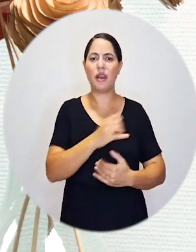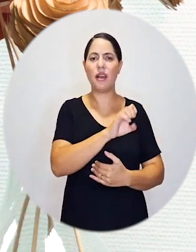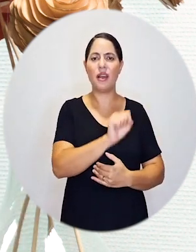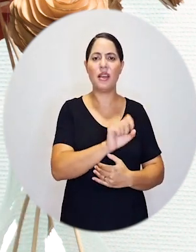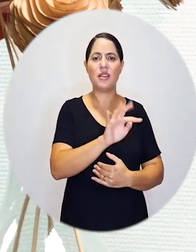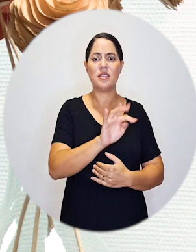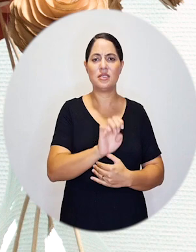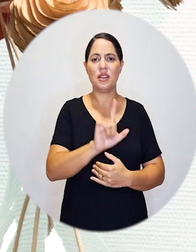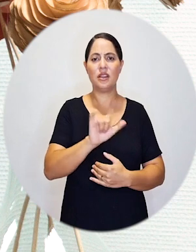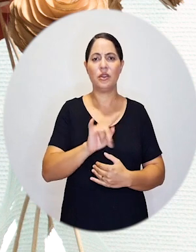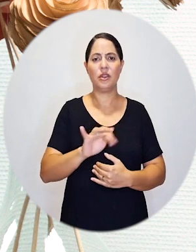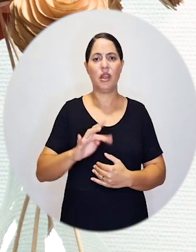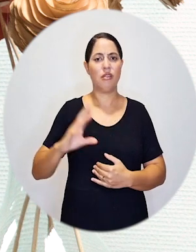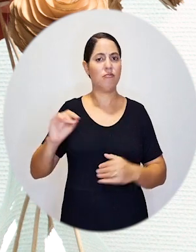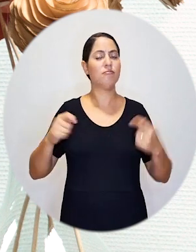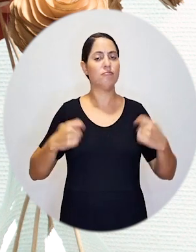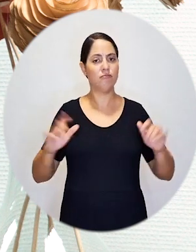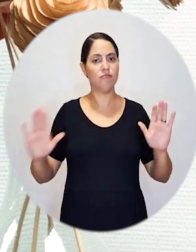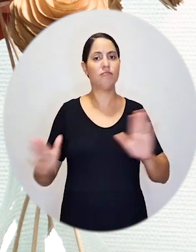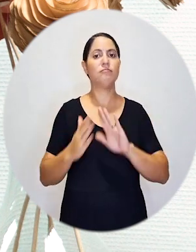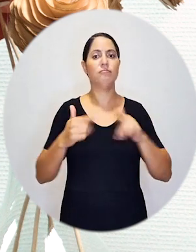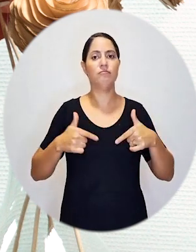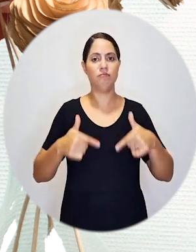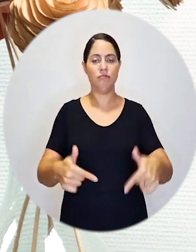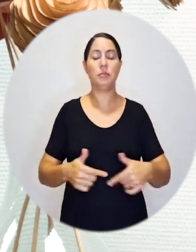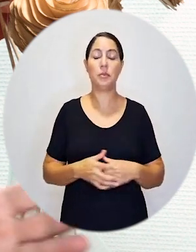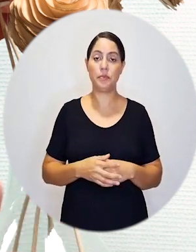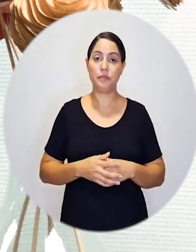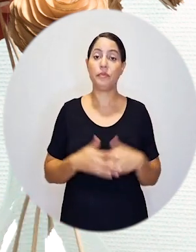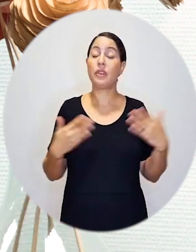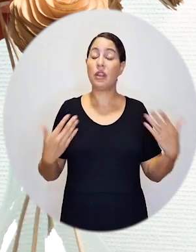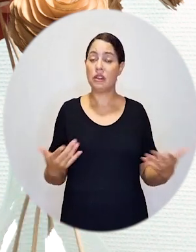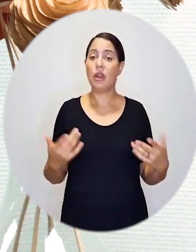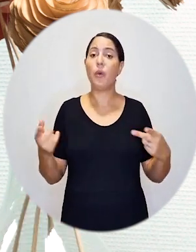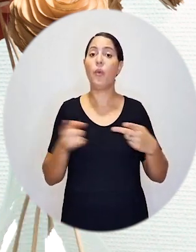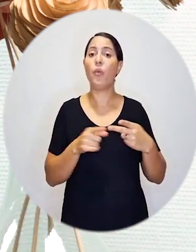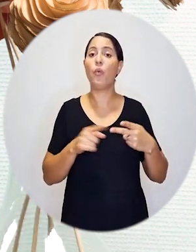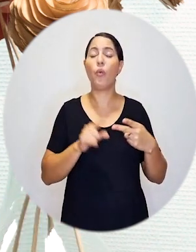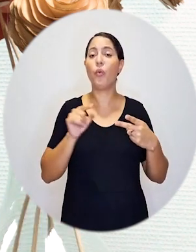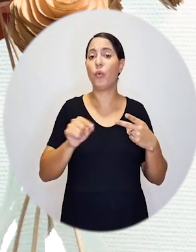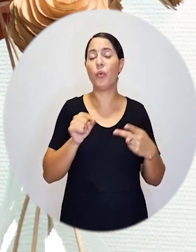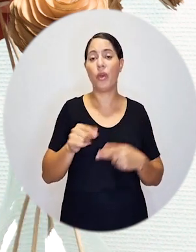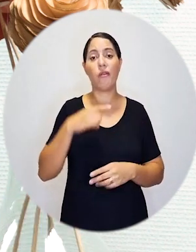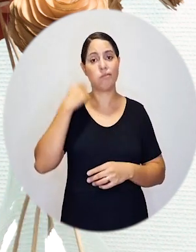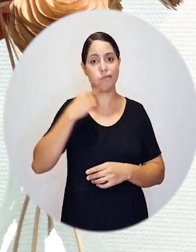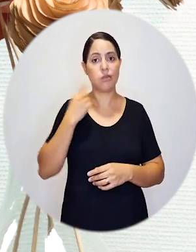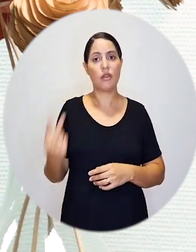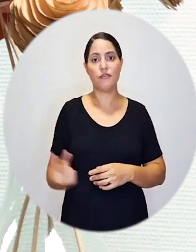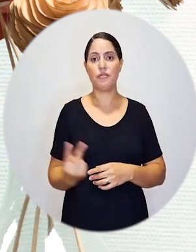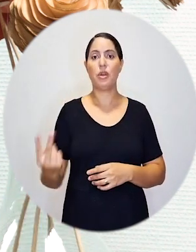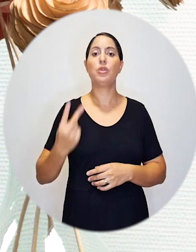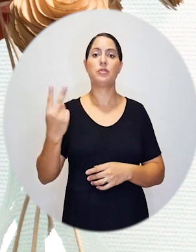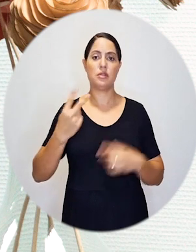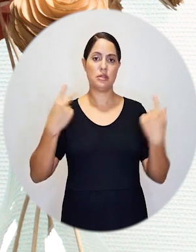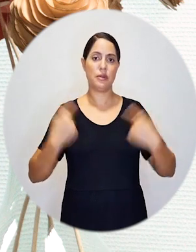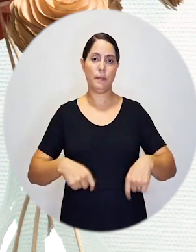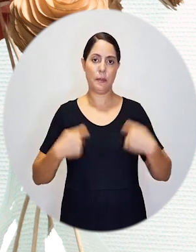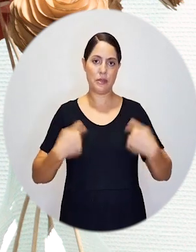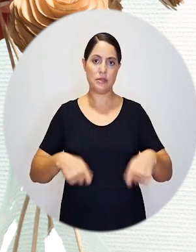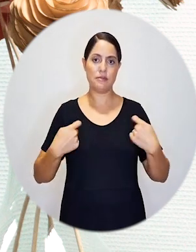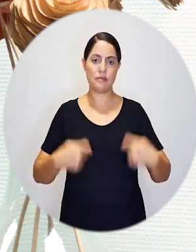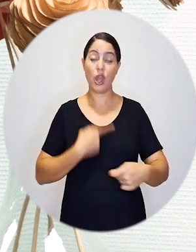da ordem esse combate a esse estelionato educacional. O outro ponto é a valorização da advocacia. Nós precisamos e